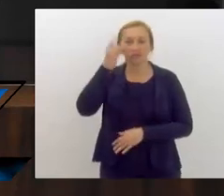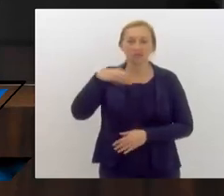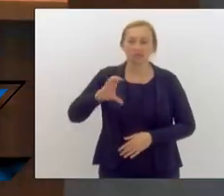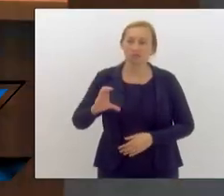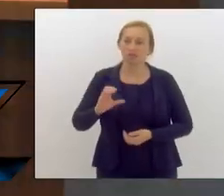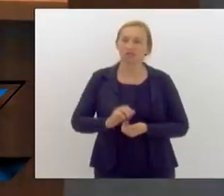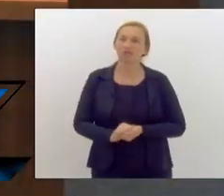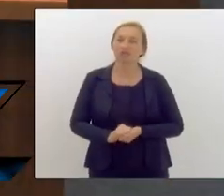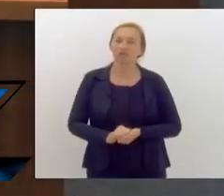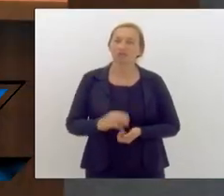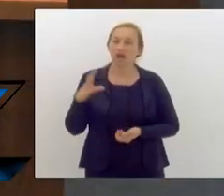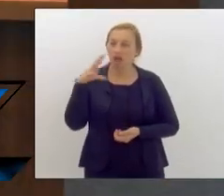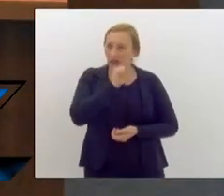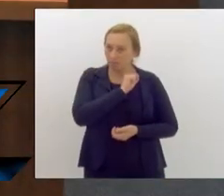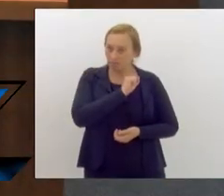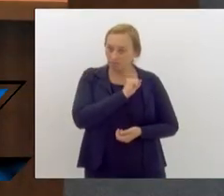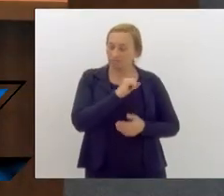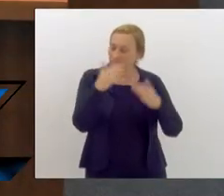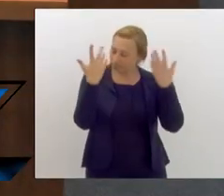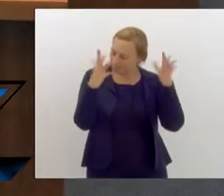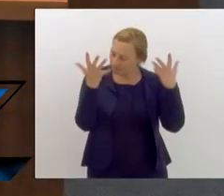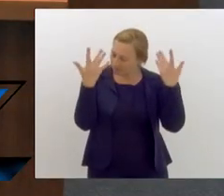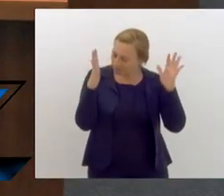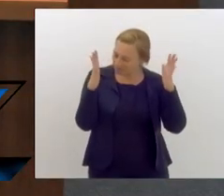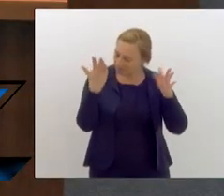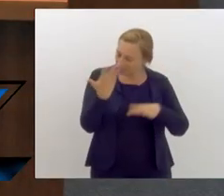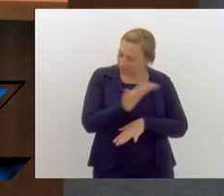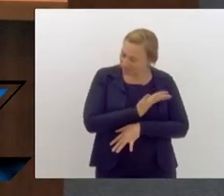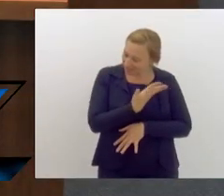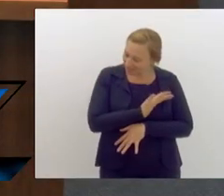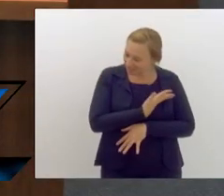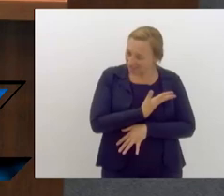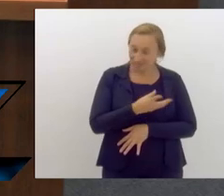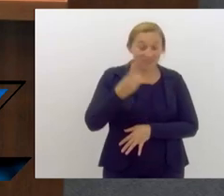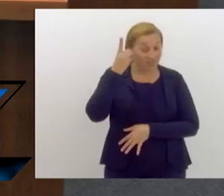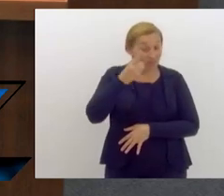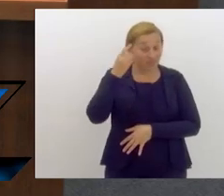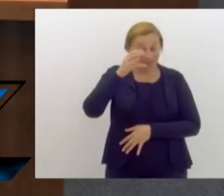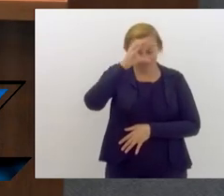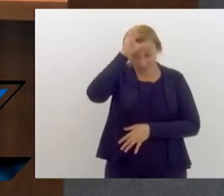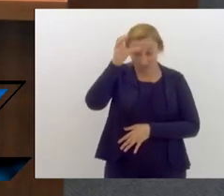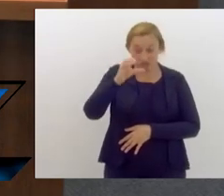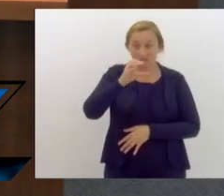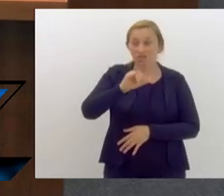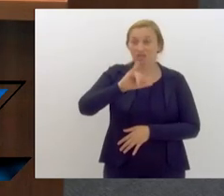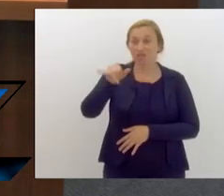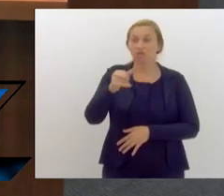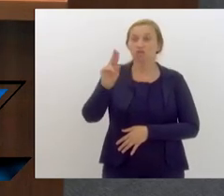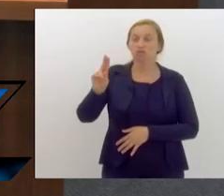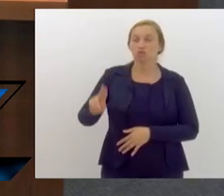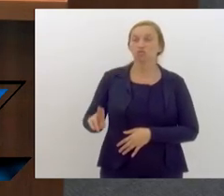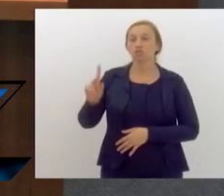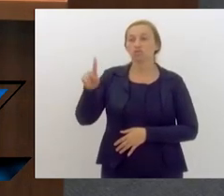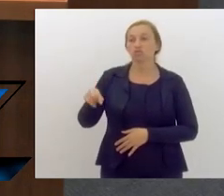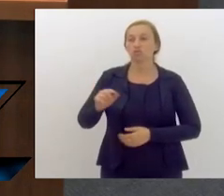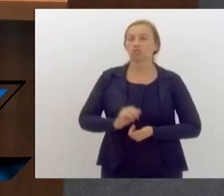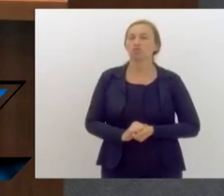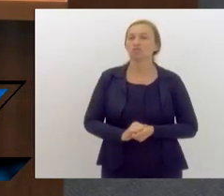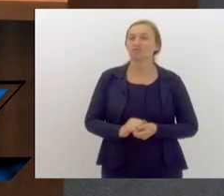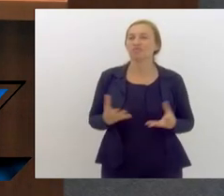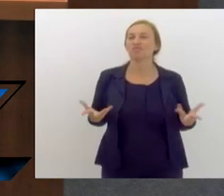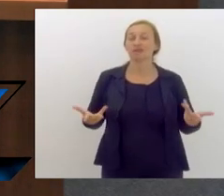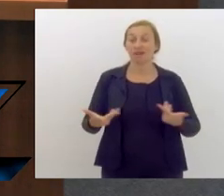como todos e muito rapidamente elogiar a minha companheira deputada tia Ju pela excelente